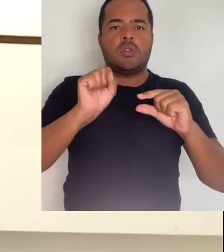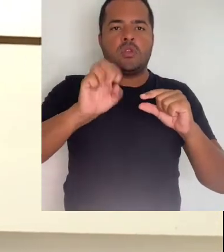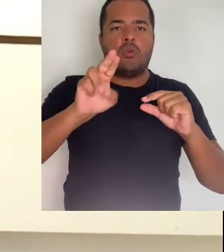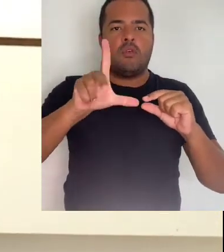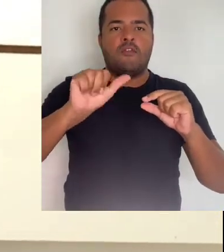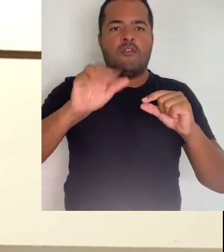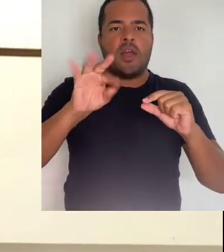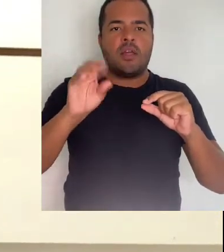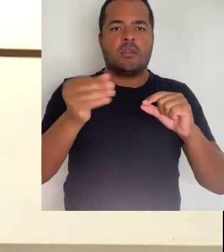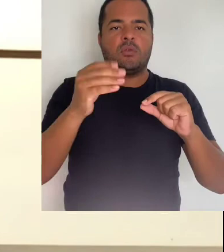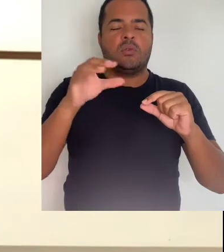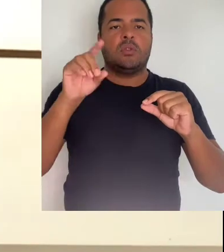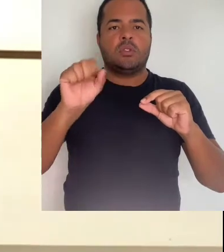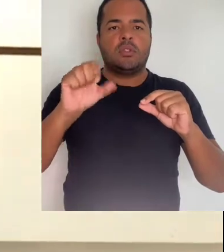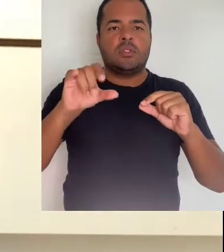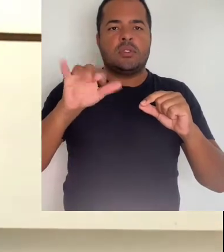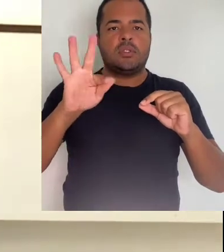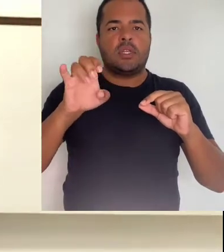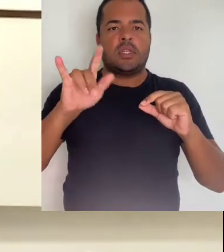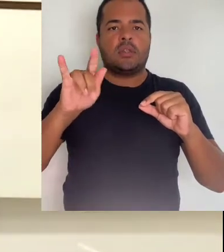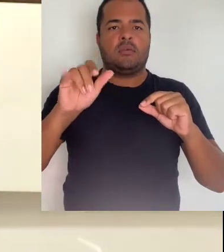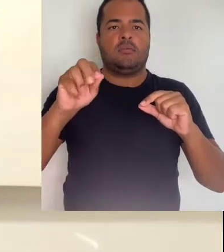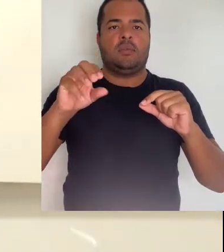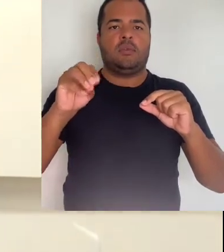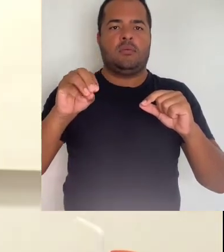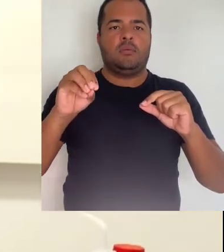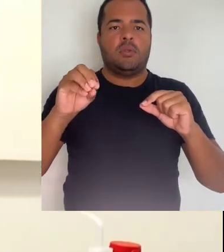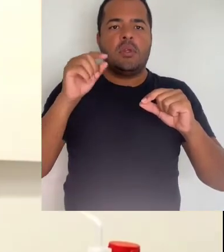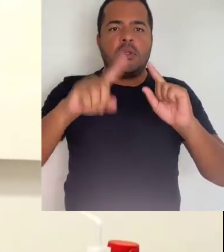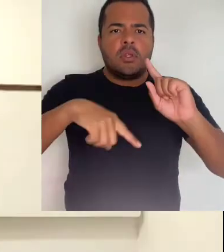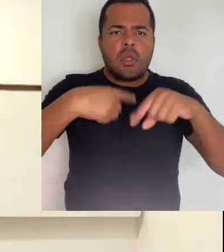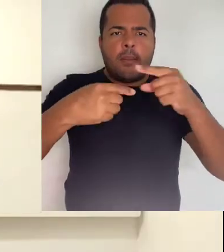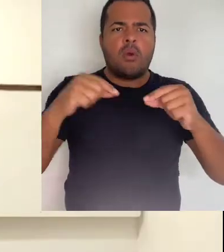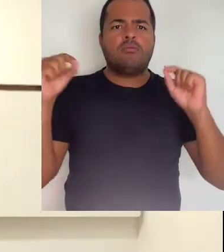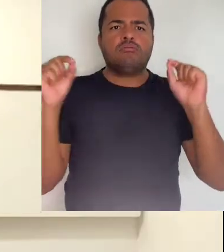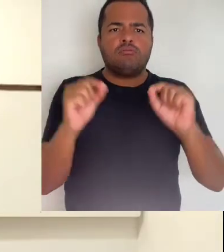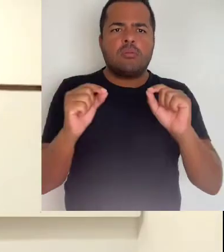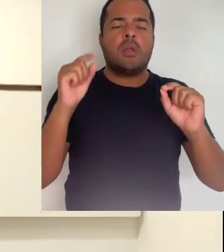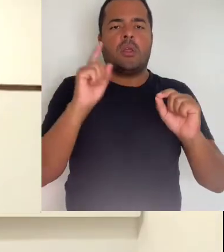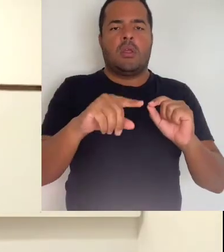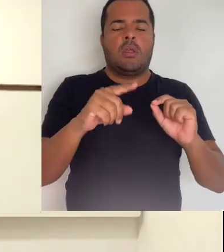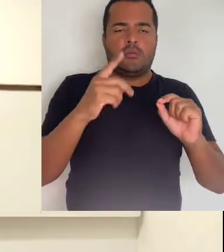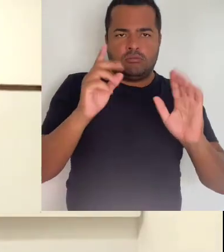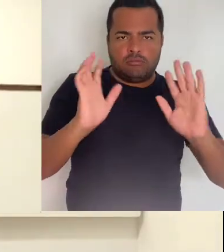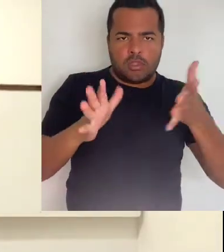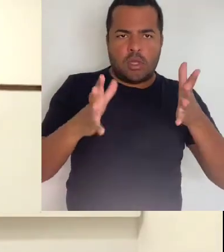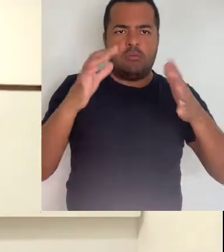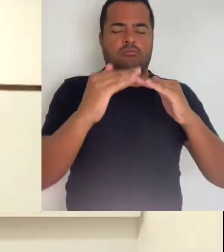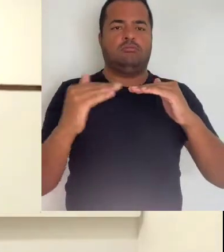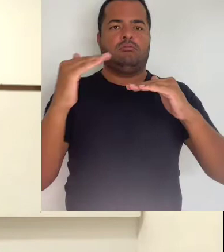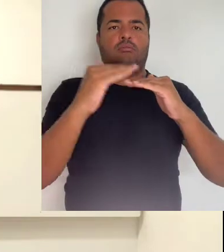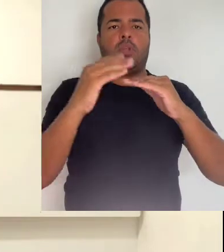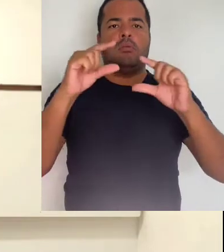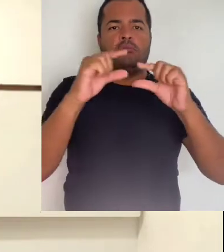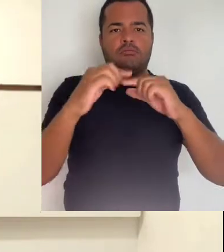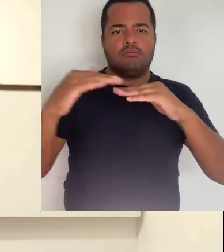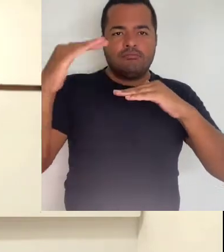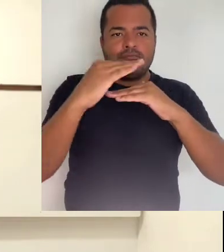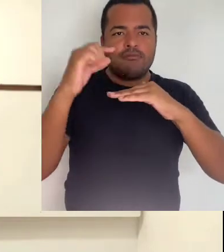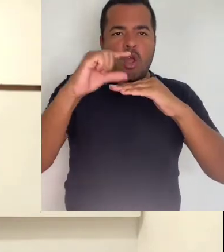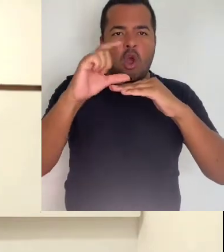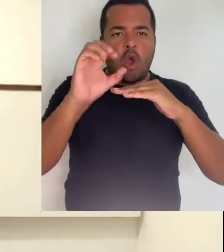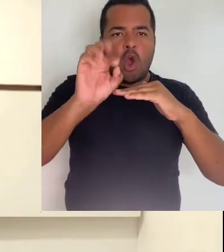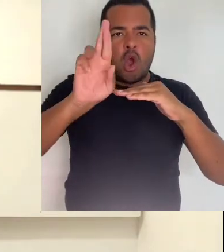fase com sulfato de sódio anidro, ok? Pessoal, após a coleta